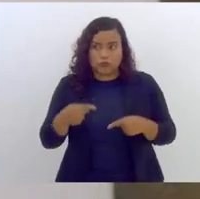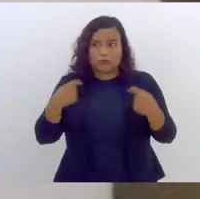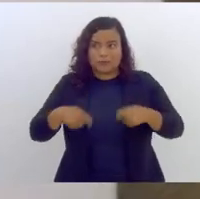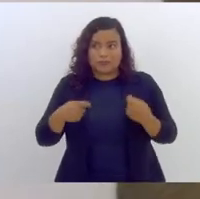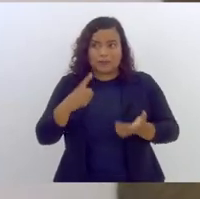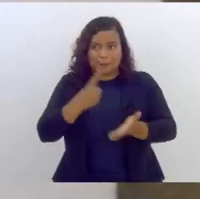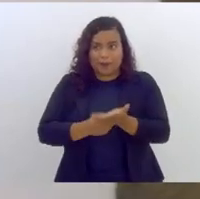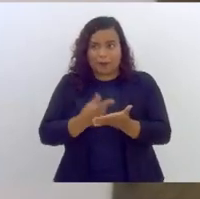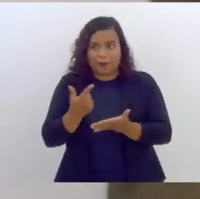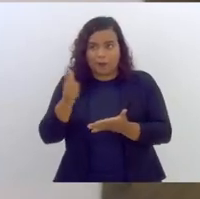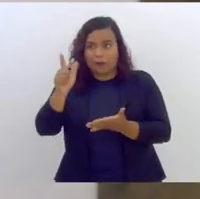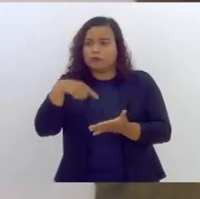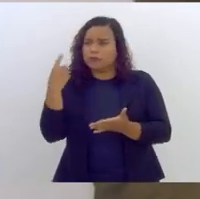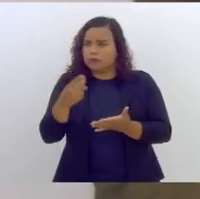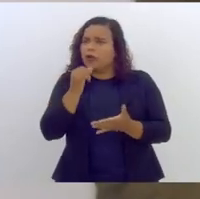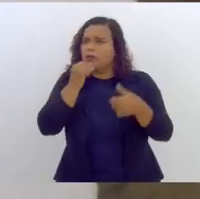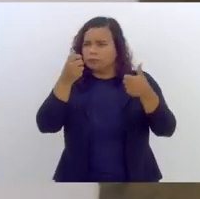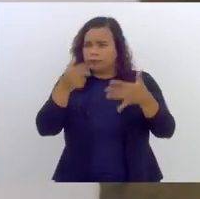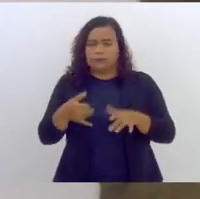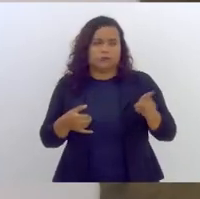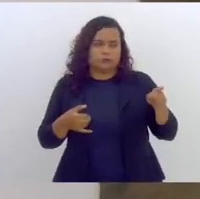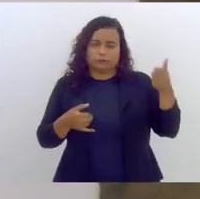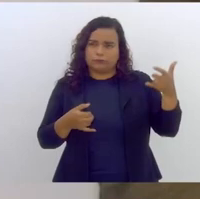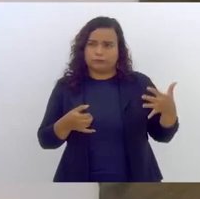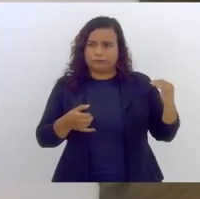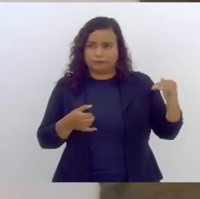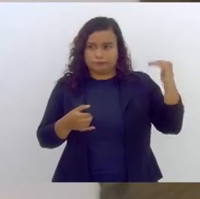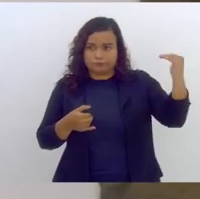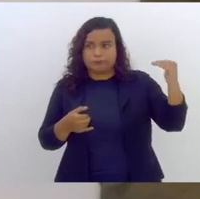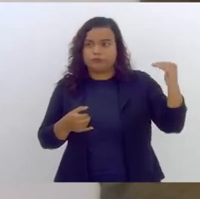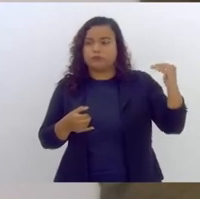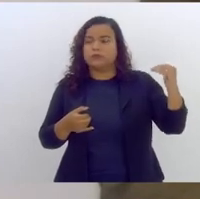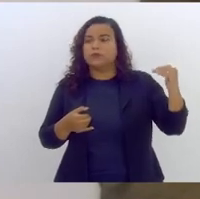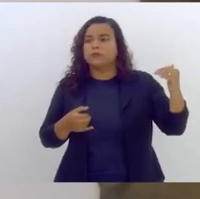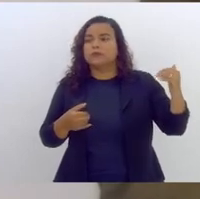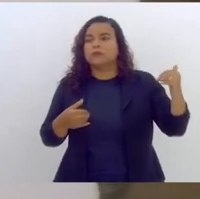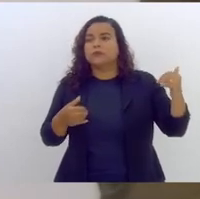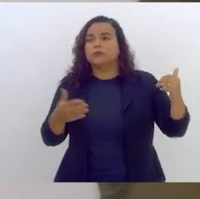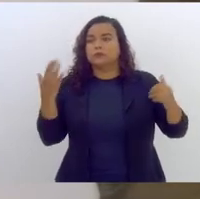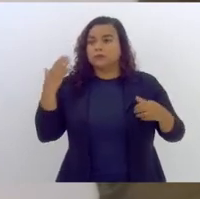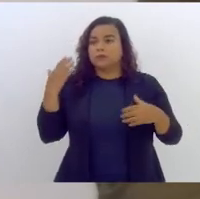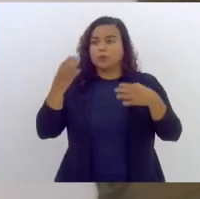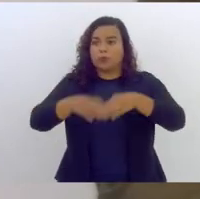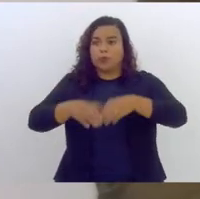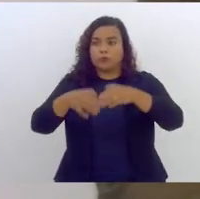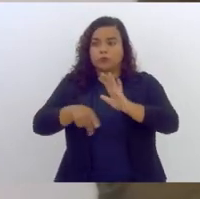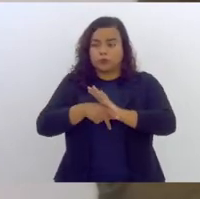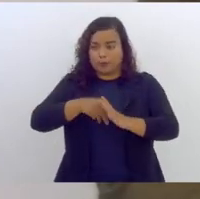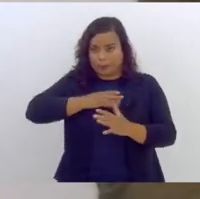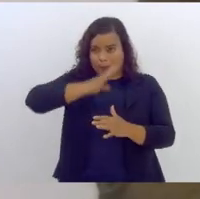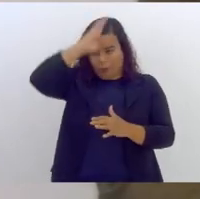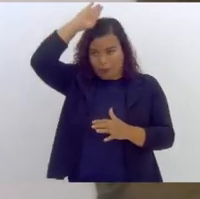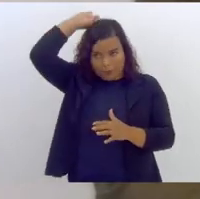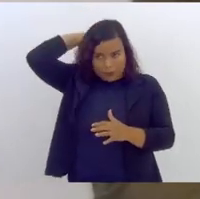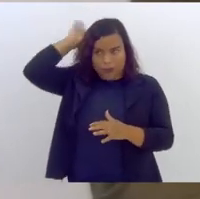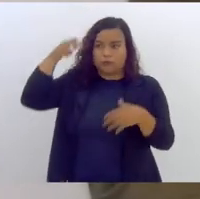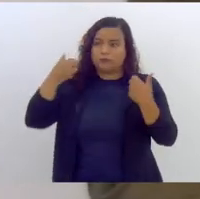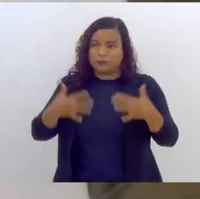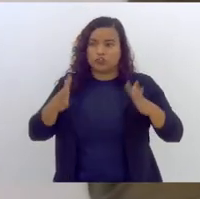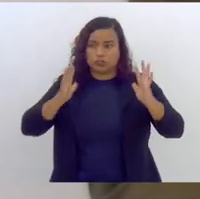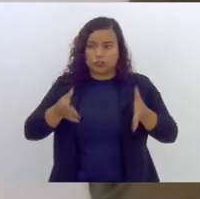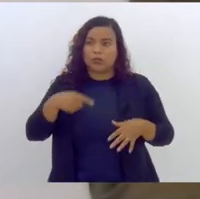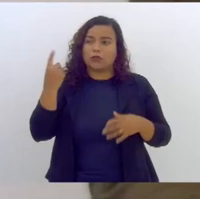que a gente é exemplo do que vossa excelência promoveu aqui no concurso de bombeiros que a